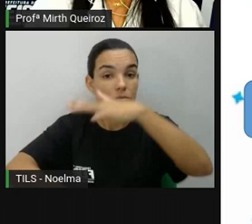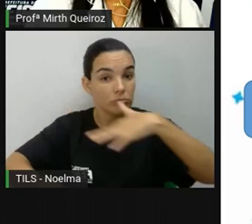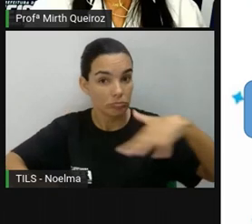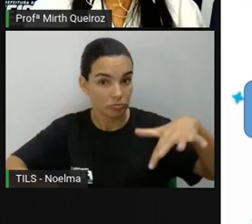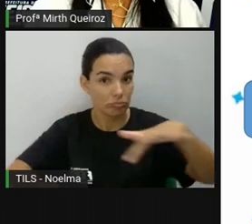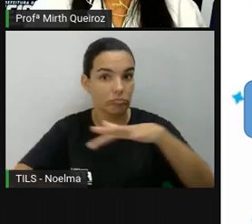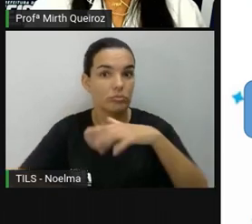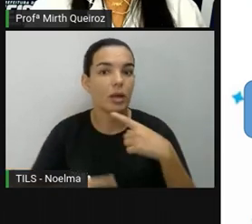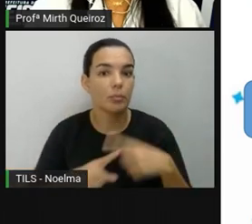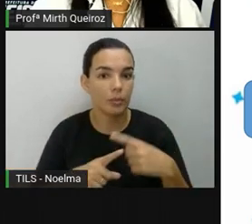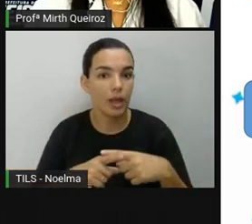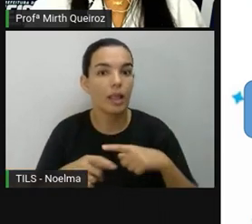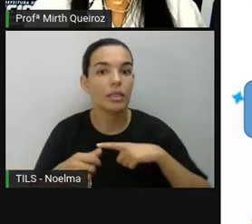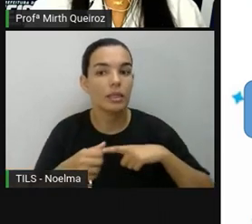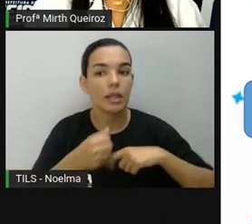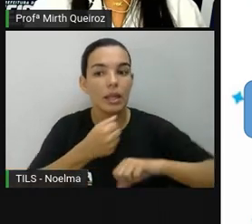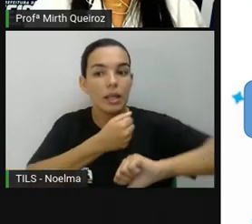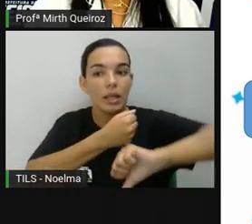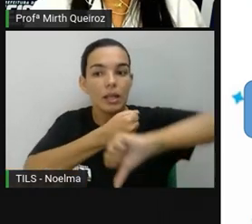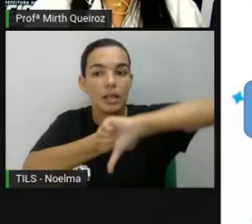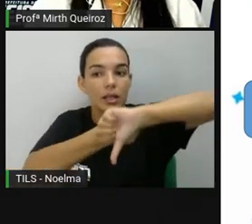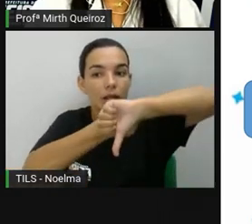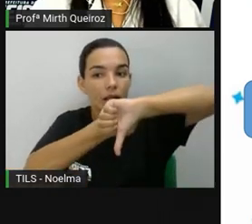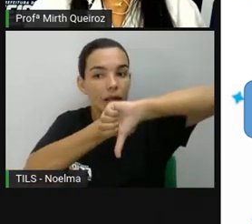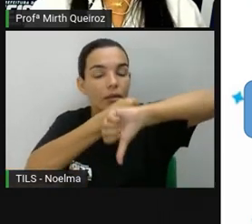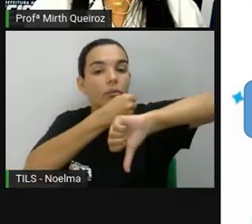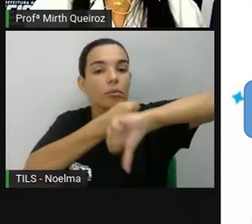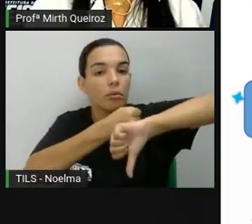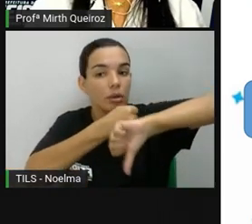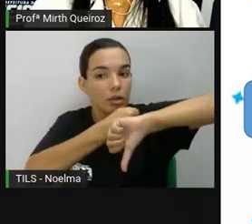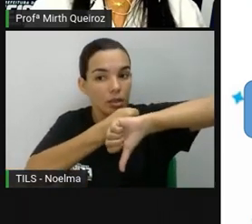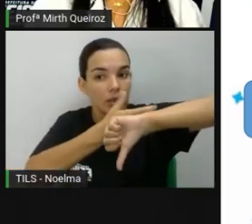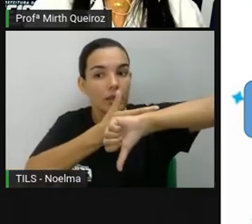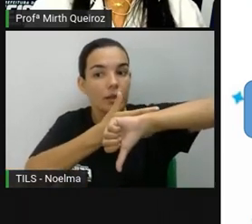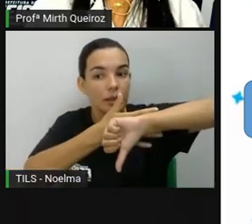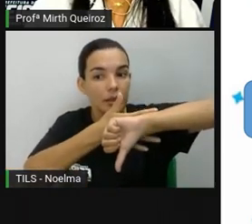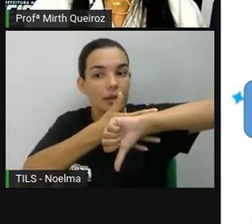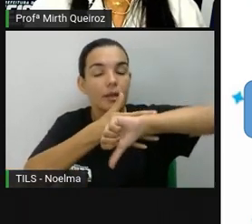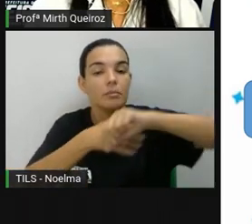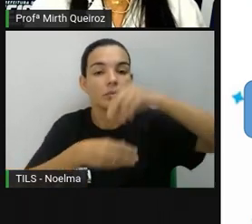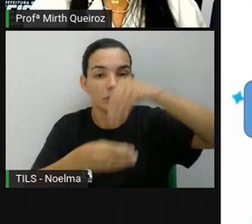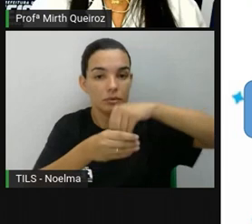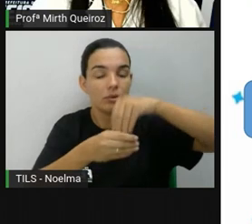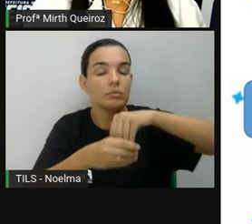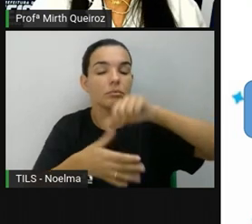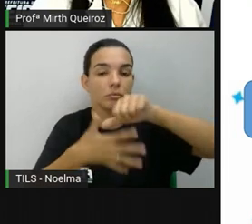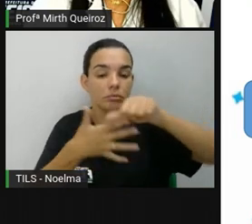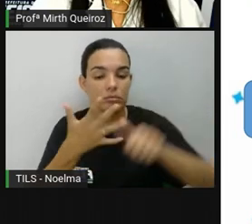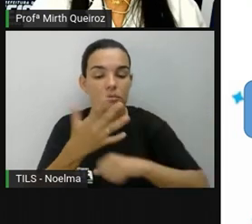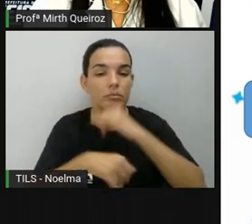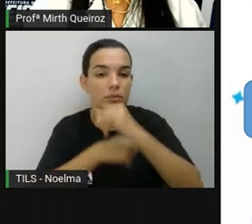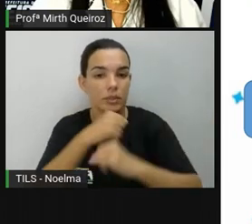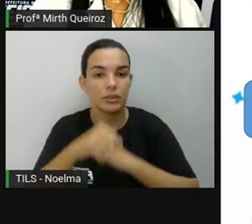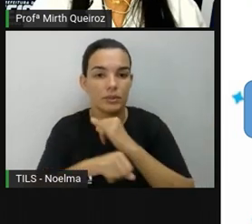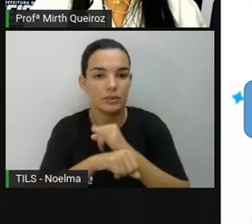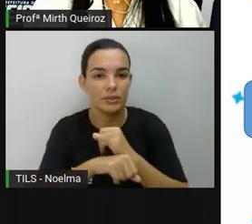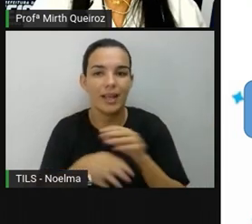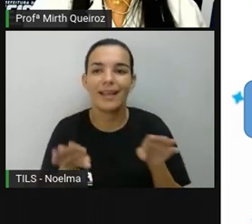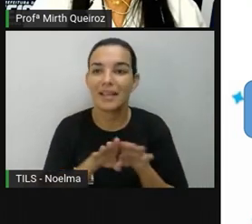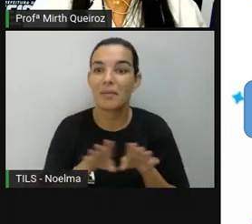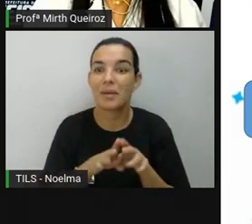existem os crimes, né, que acontecem dentro dessas redes sociais. E vai dar a gente também